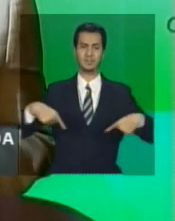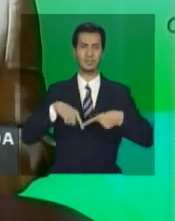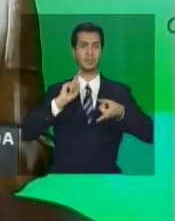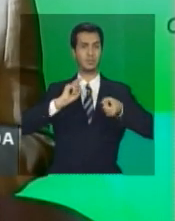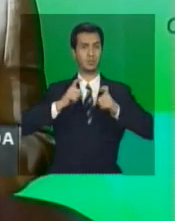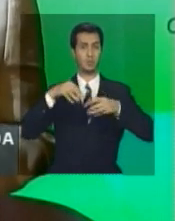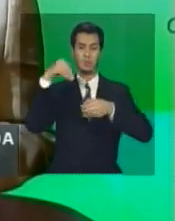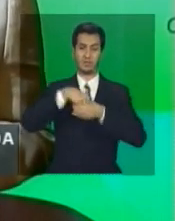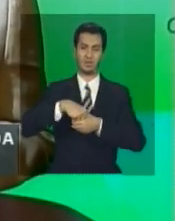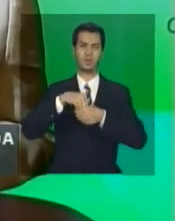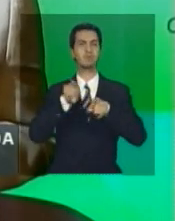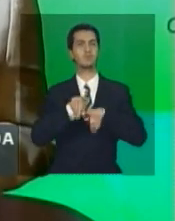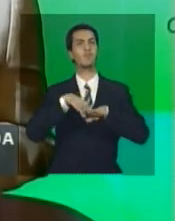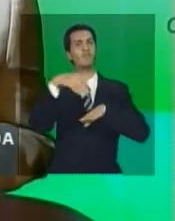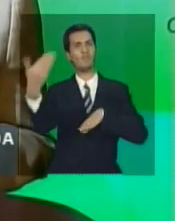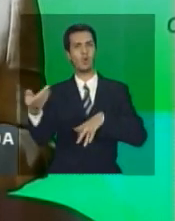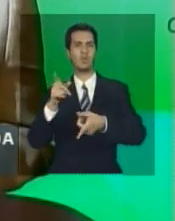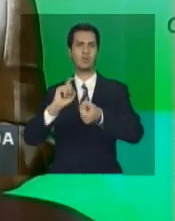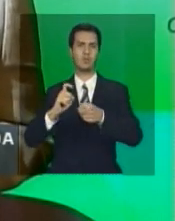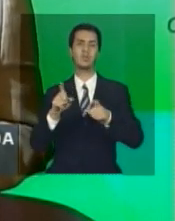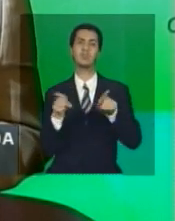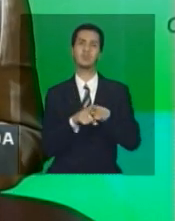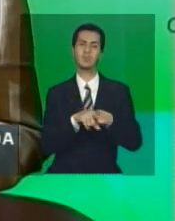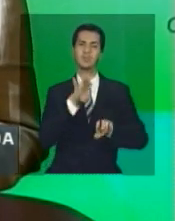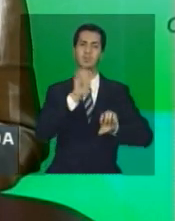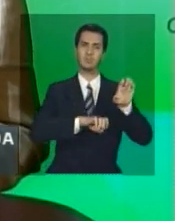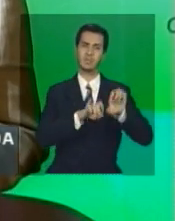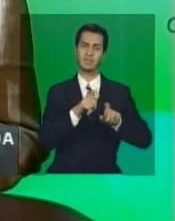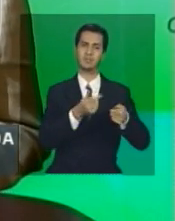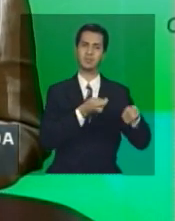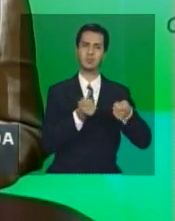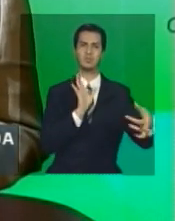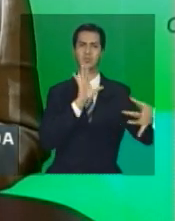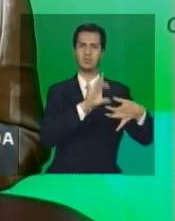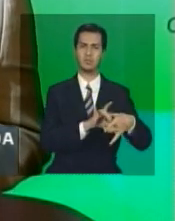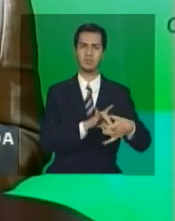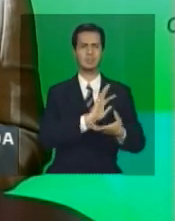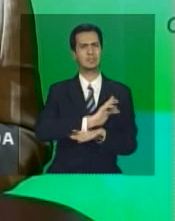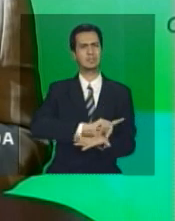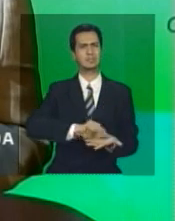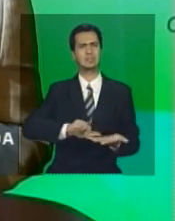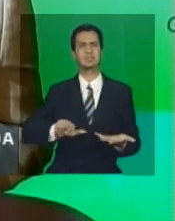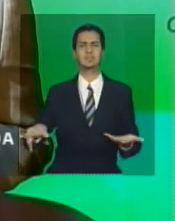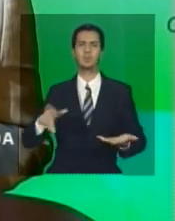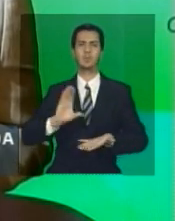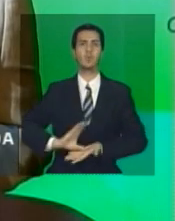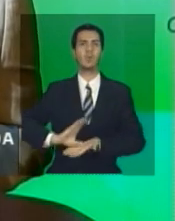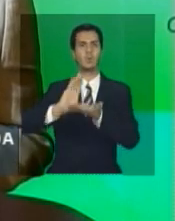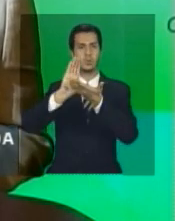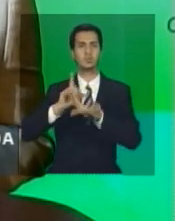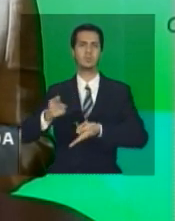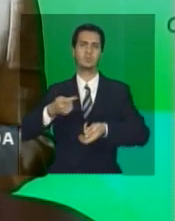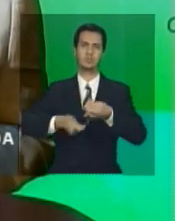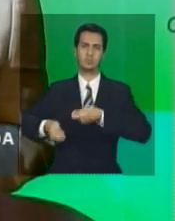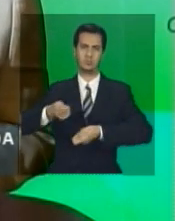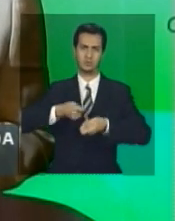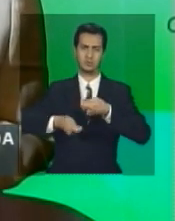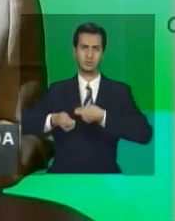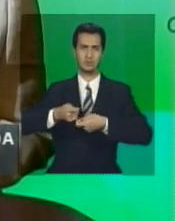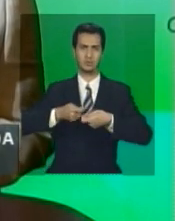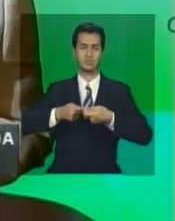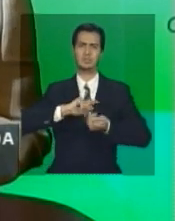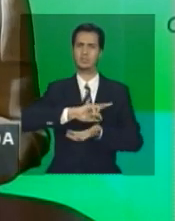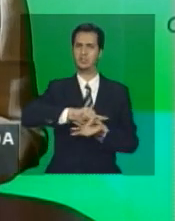da Petrobras, nas empresas controladas e coligadas, nos vários conselhos de administração